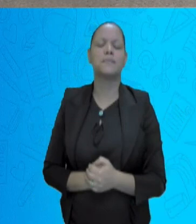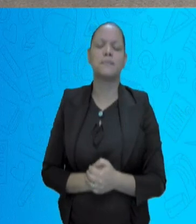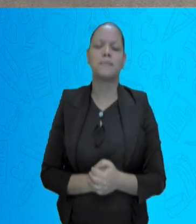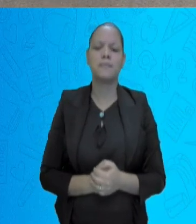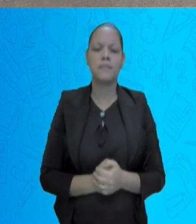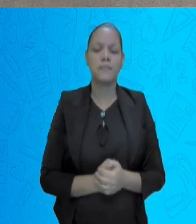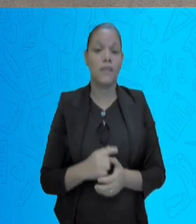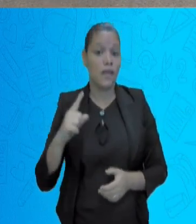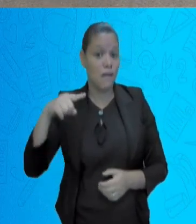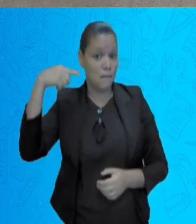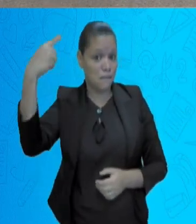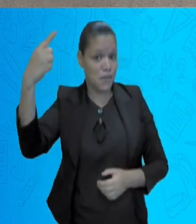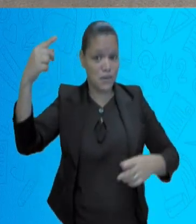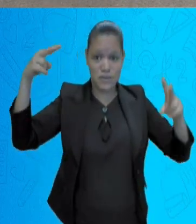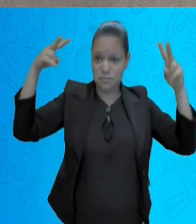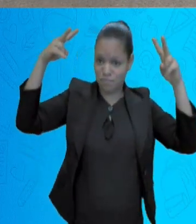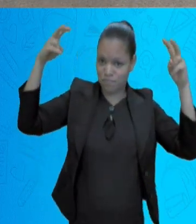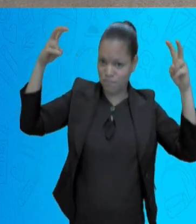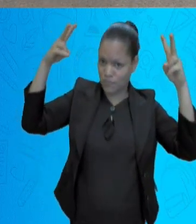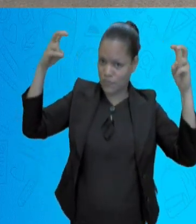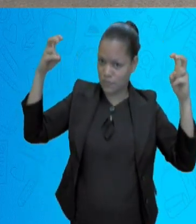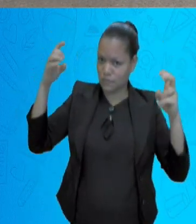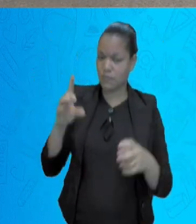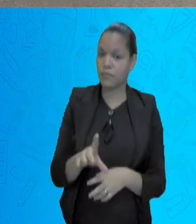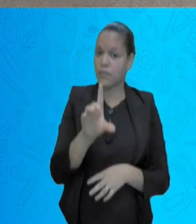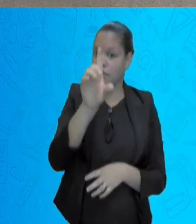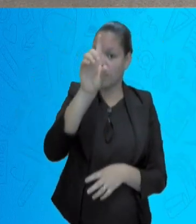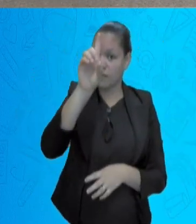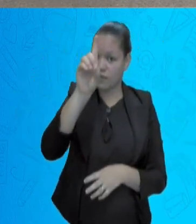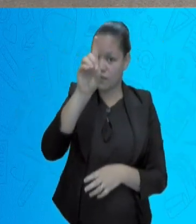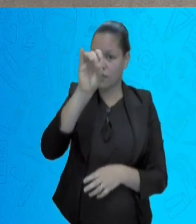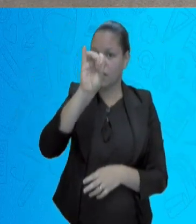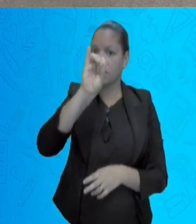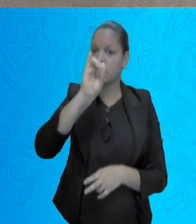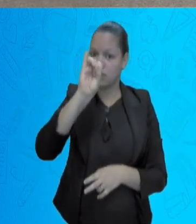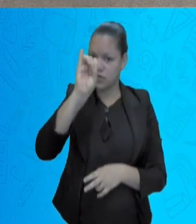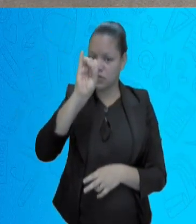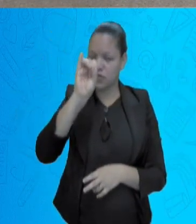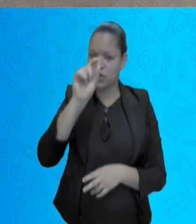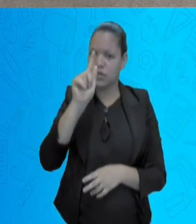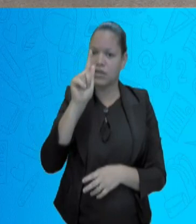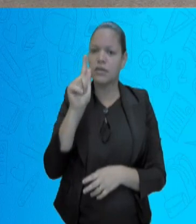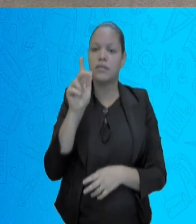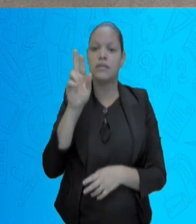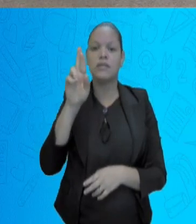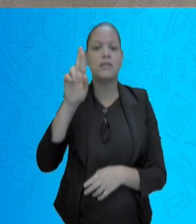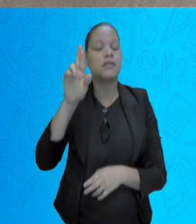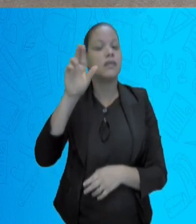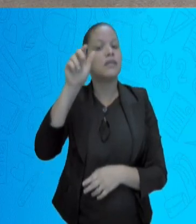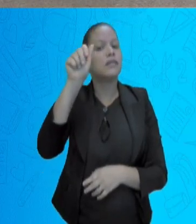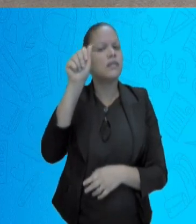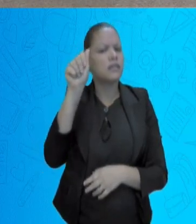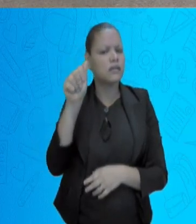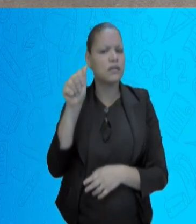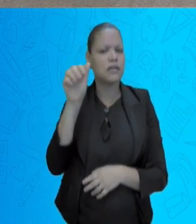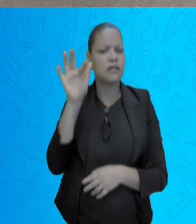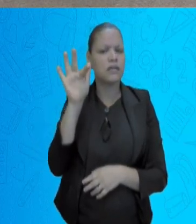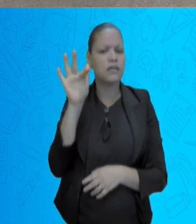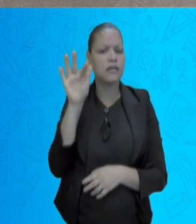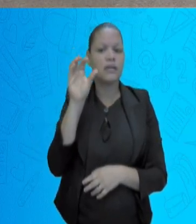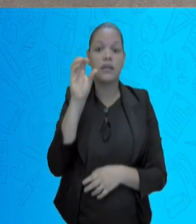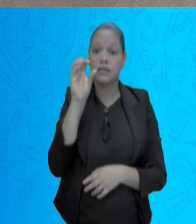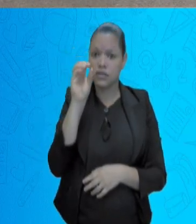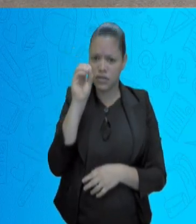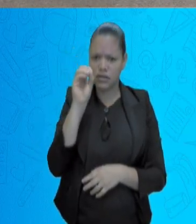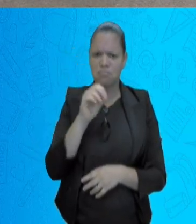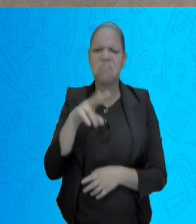assunto, dígrafo. Também estudamos aqui. Você lembra o que é dígrafo? Vem comigo para a